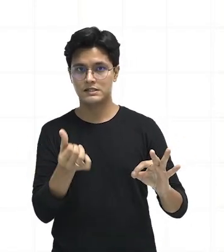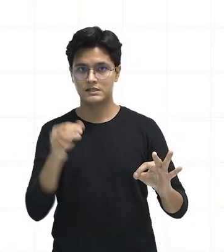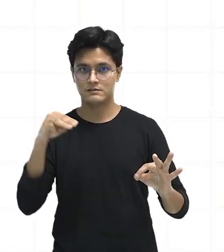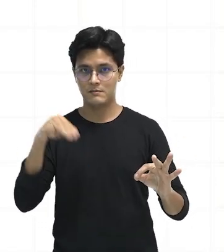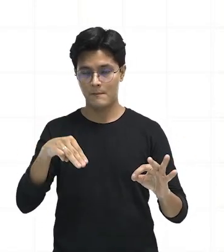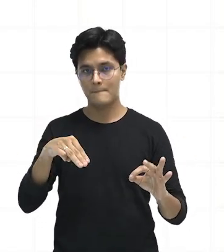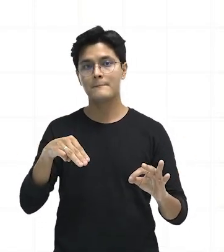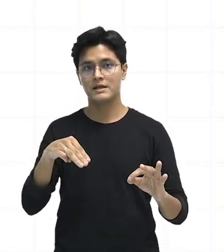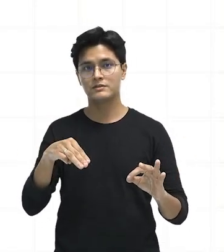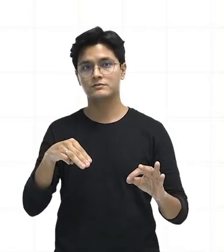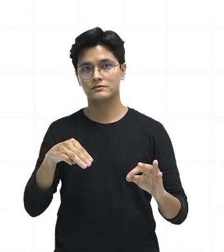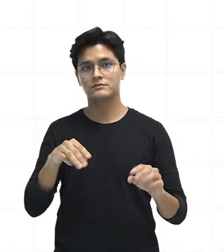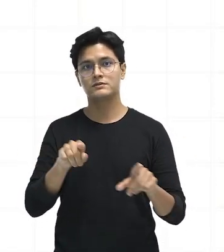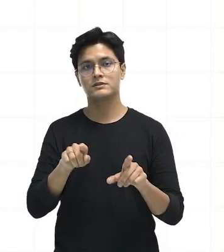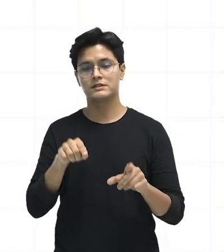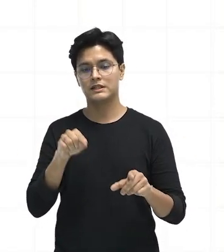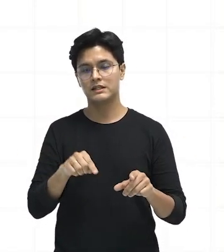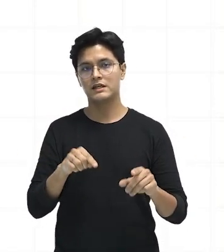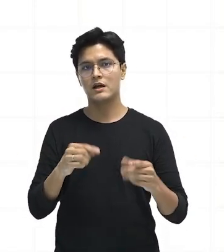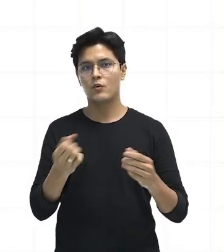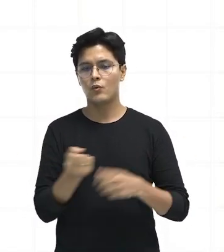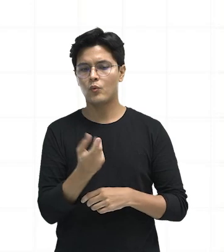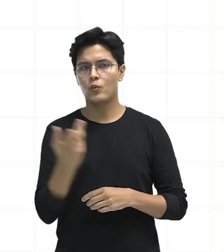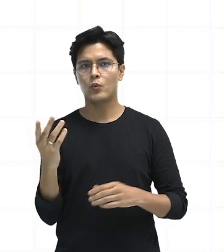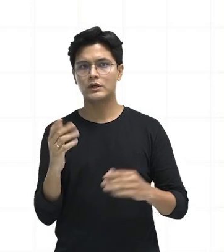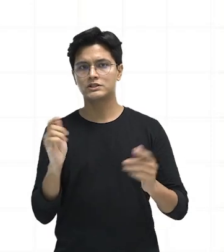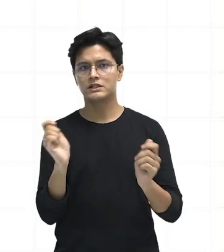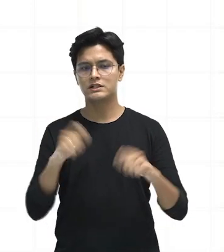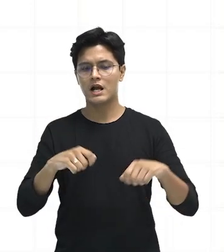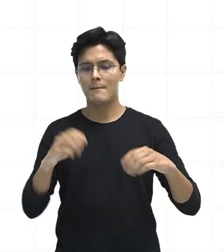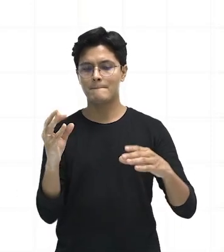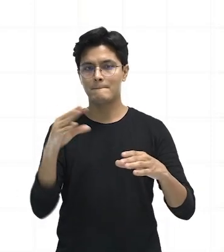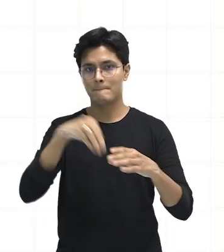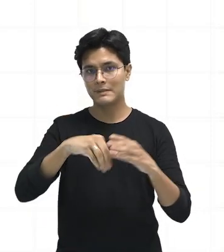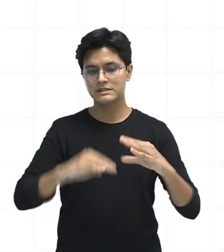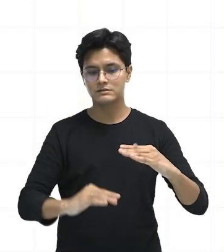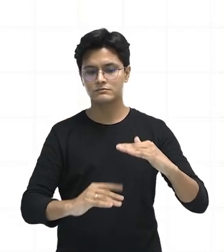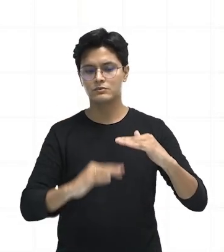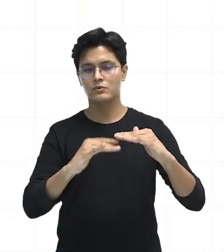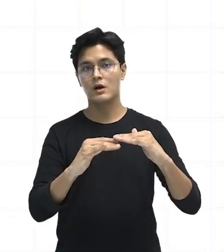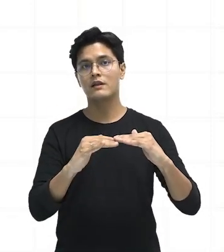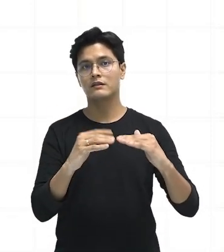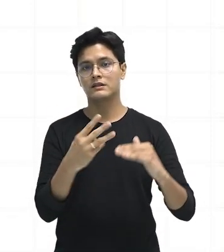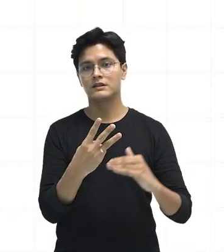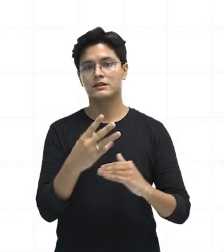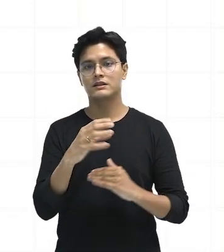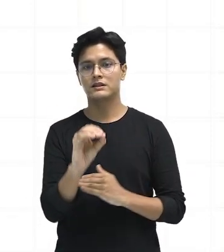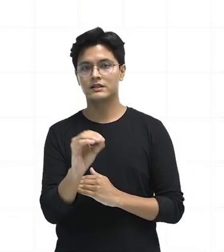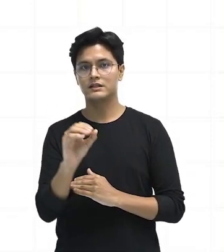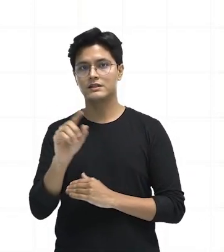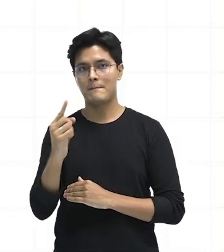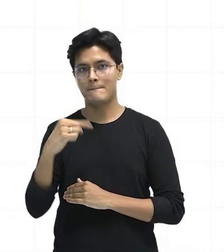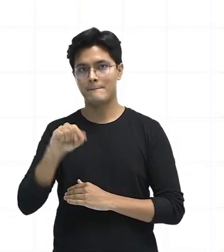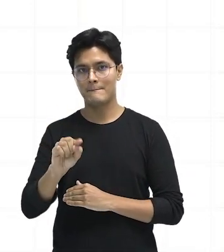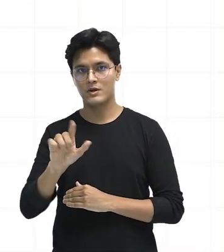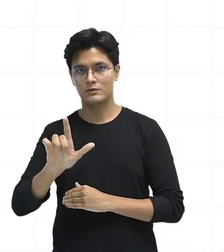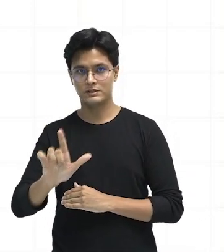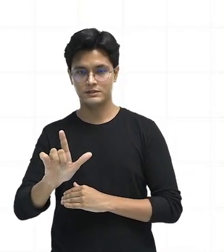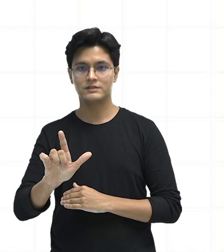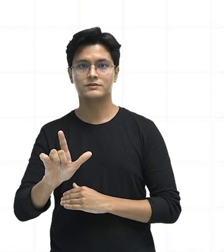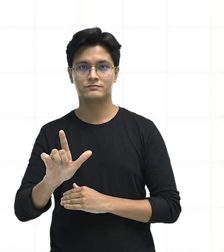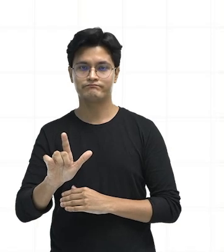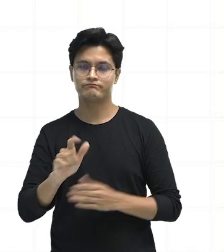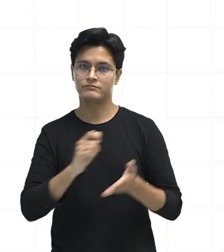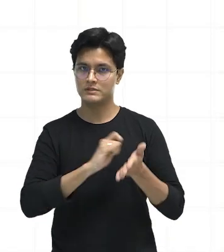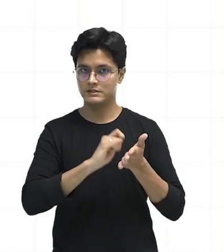e comporta 30.000 litros de água. Então, deixa eu ver se eu consigo aqui fazer a piscina. Temos aqui uma piscinazinha do